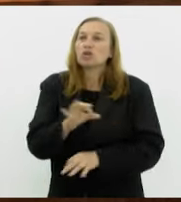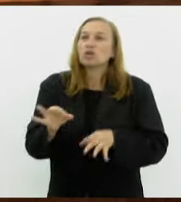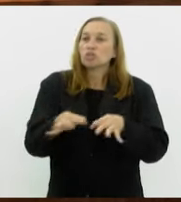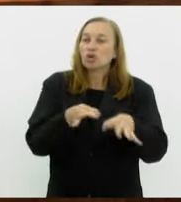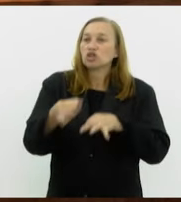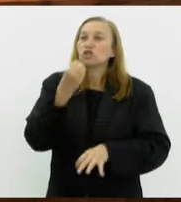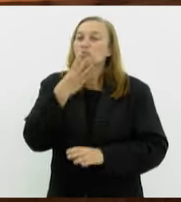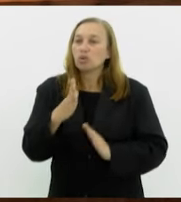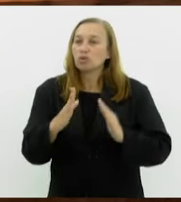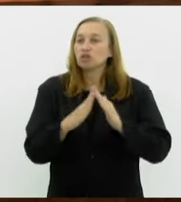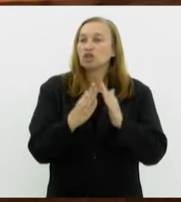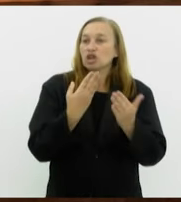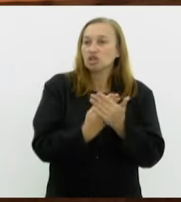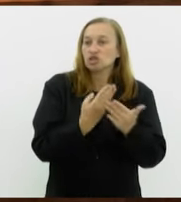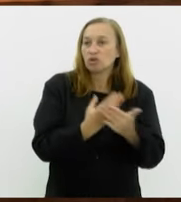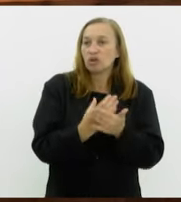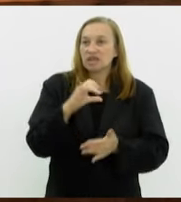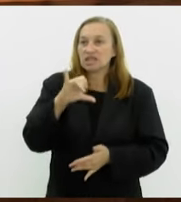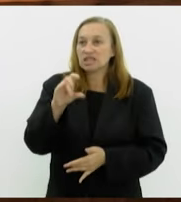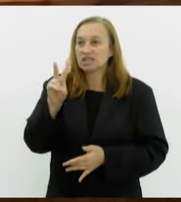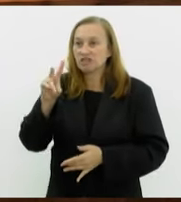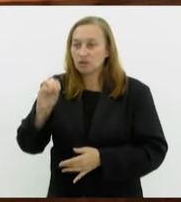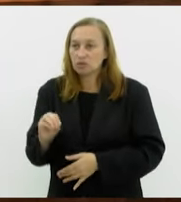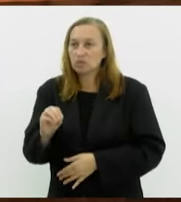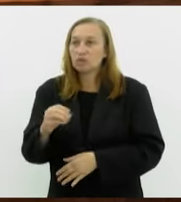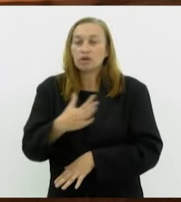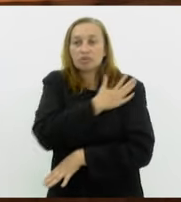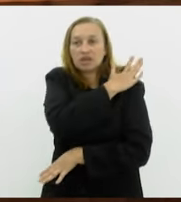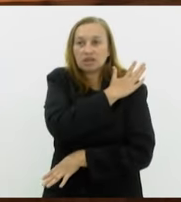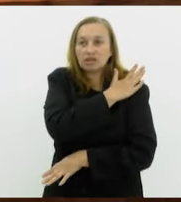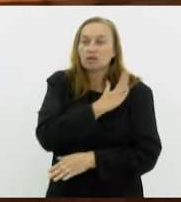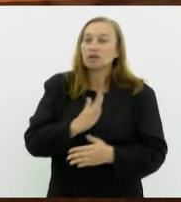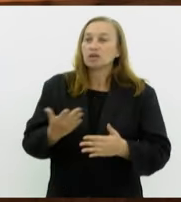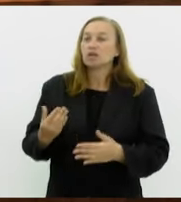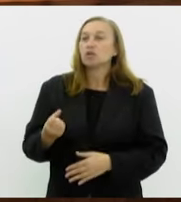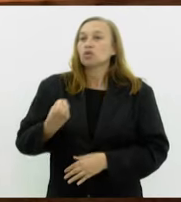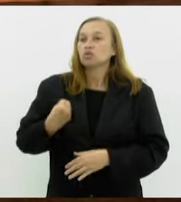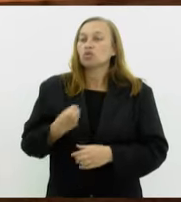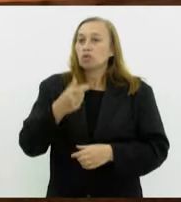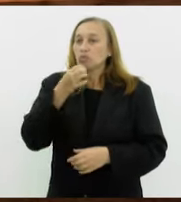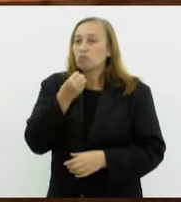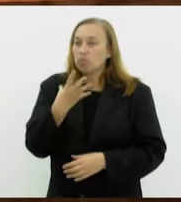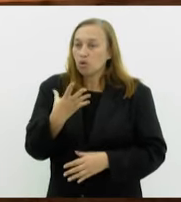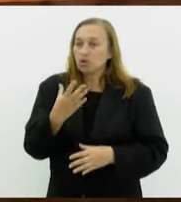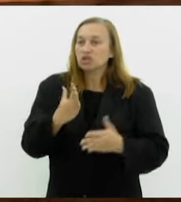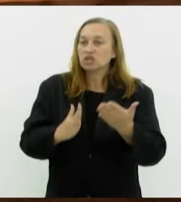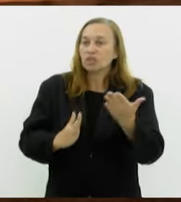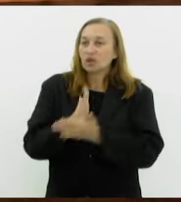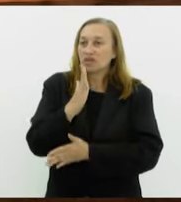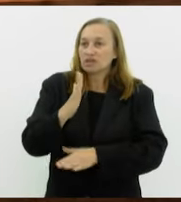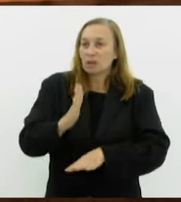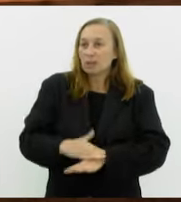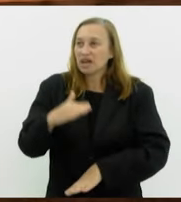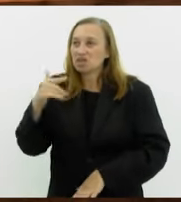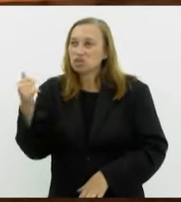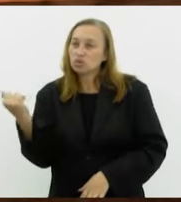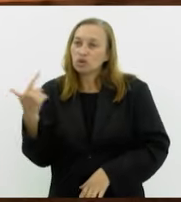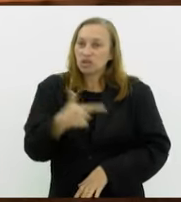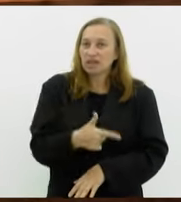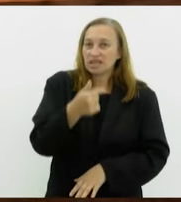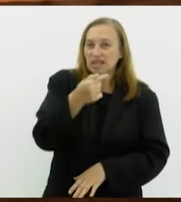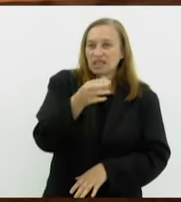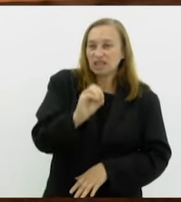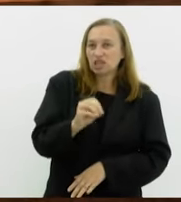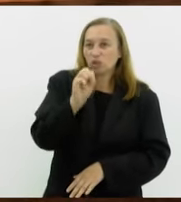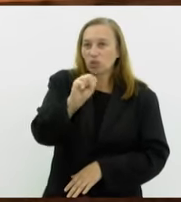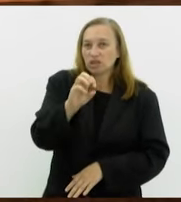cívico-militar. E vale ressaltar que a escola cívico-militar tem um índice de aprovação pela população maior de 70%, 80%, se eu não me